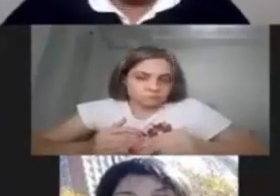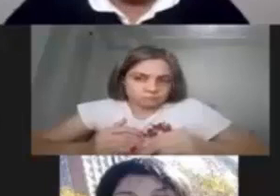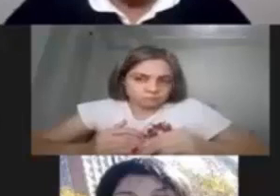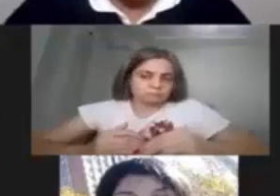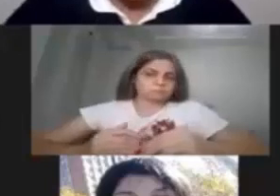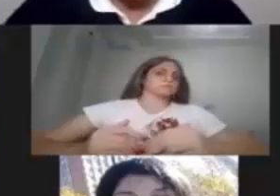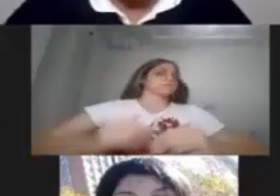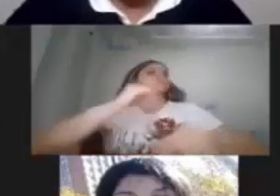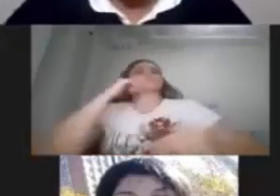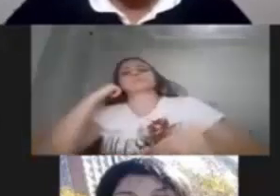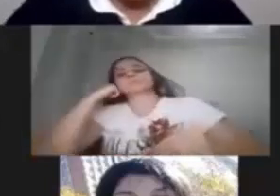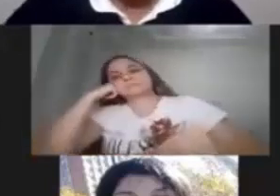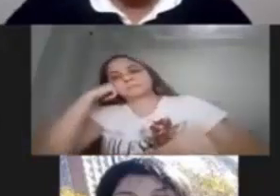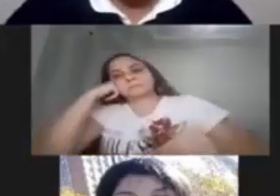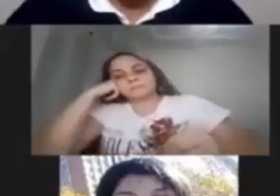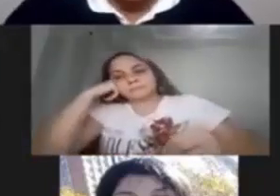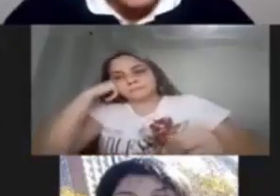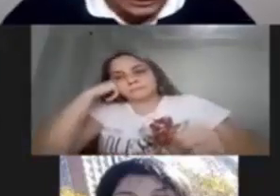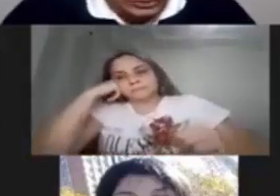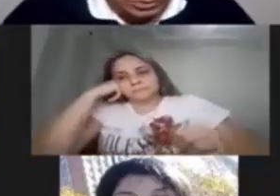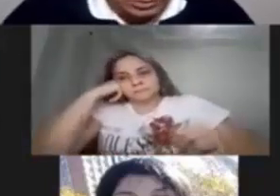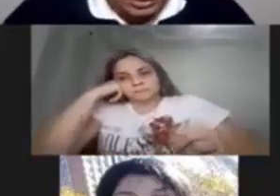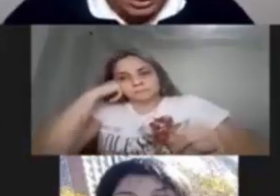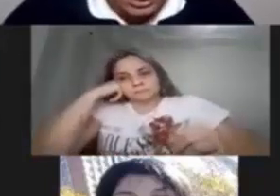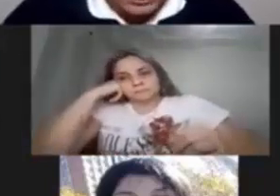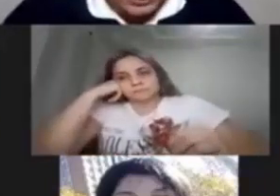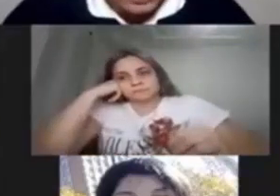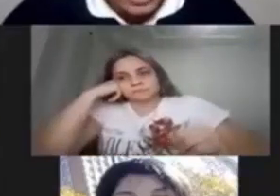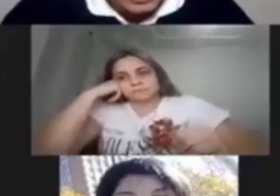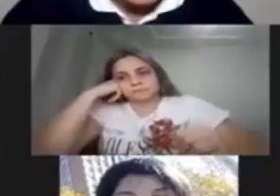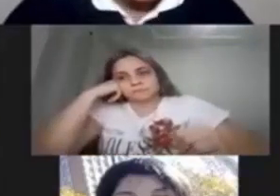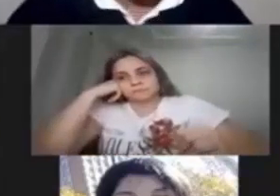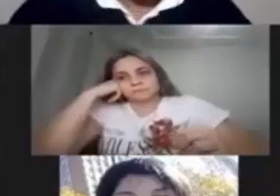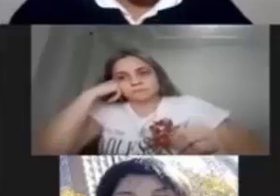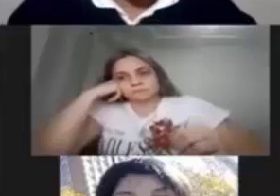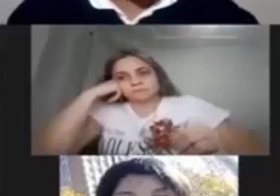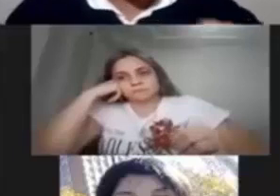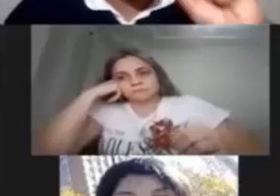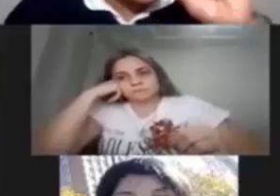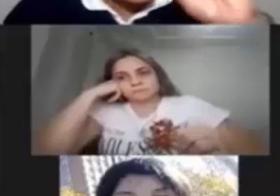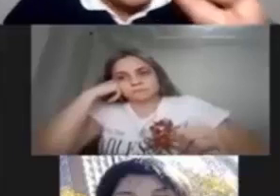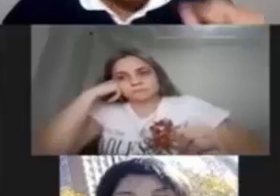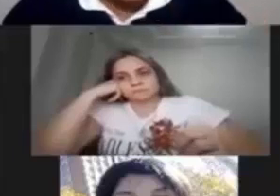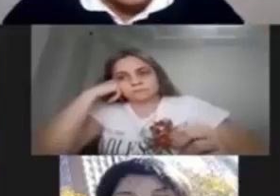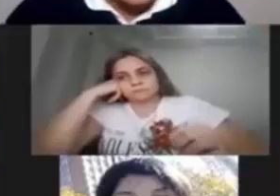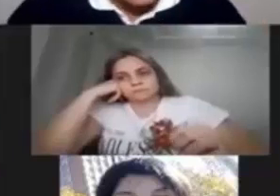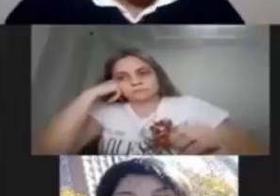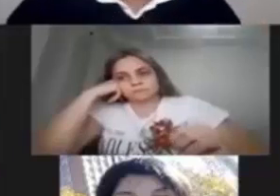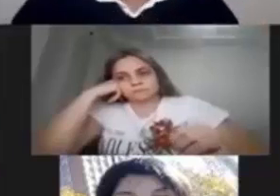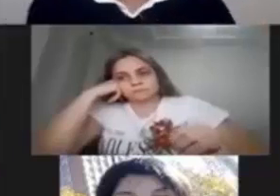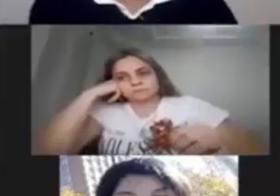Atos capítulo 2 diz que ele foi para o inferno né? você vai ver isso em algumas traduções